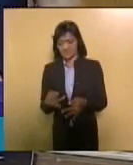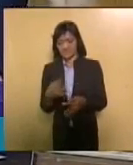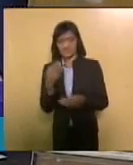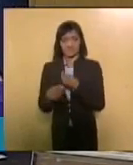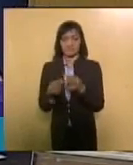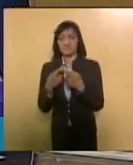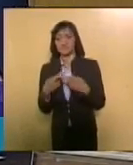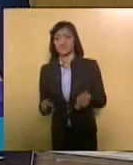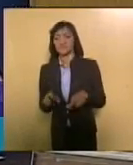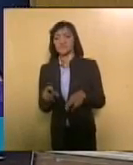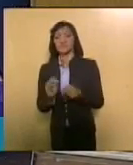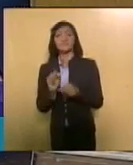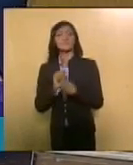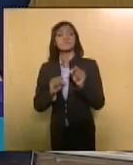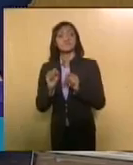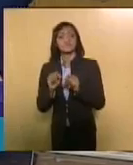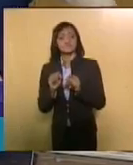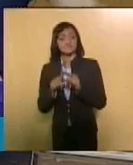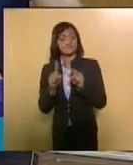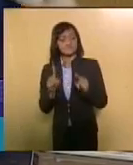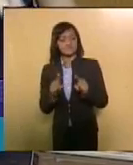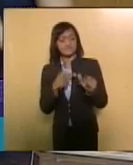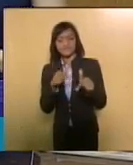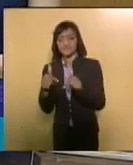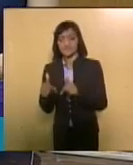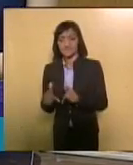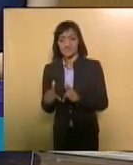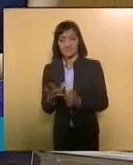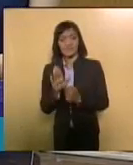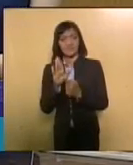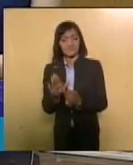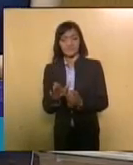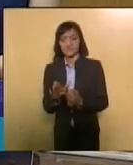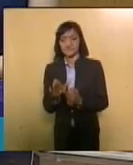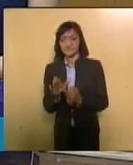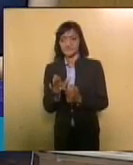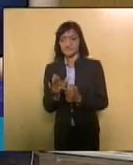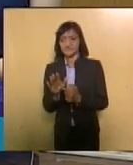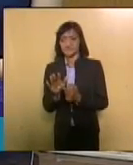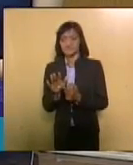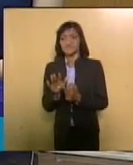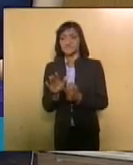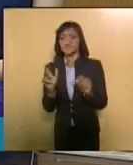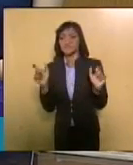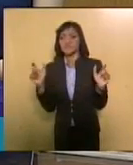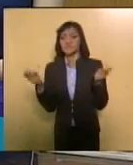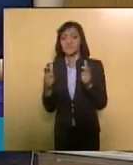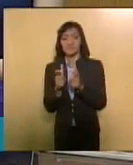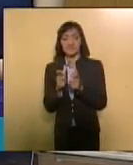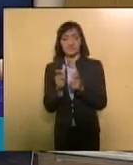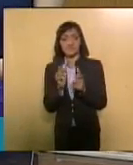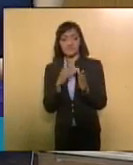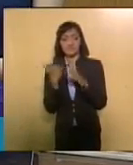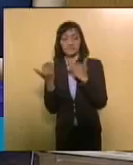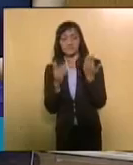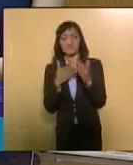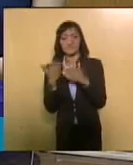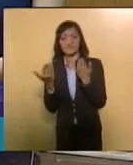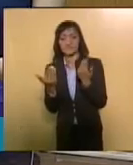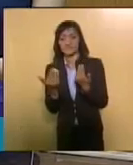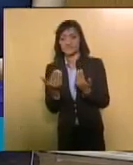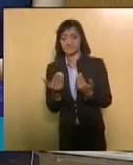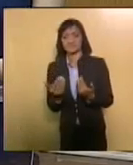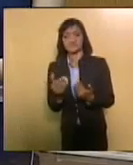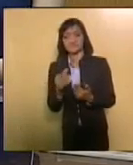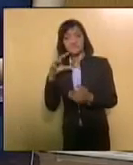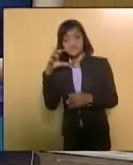vamos dizer o que que eles fizeram lá mas ações que fizeram com que a taxa de homicídios caísse eh caísse